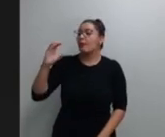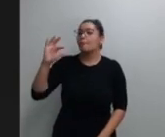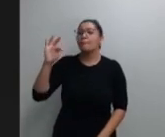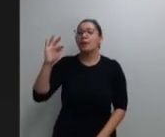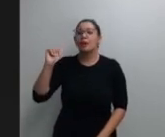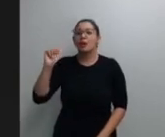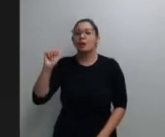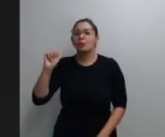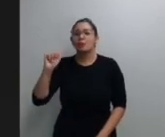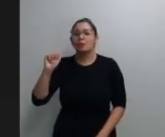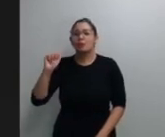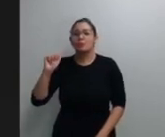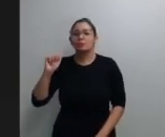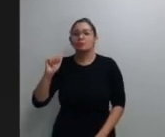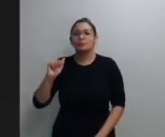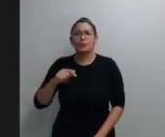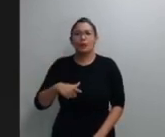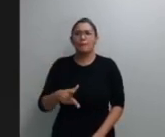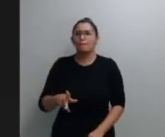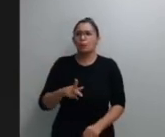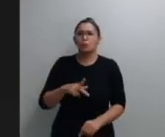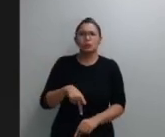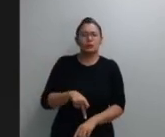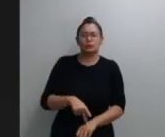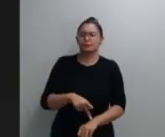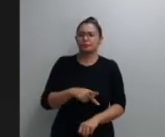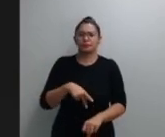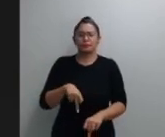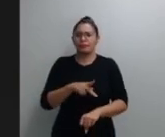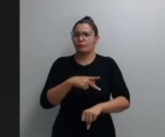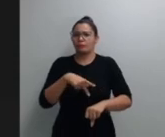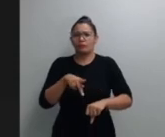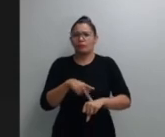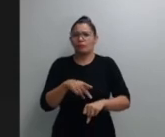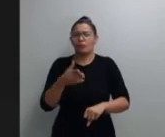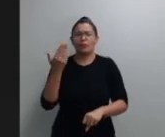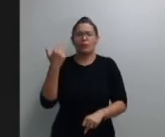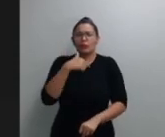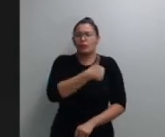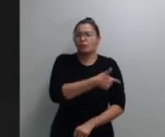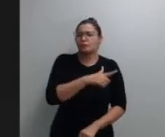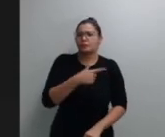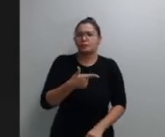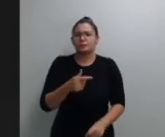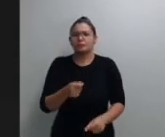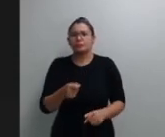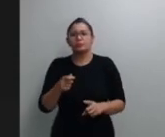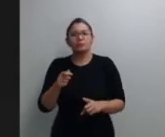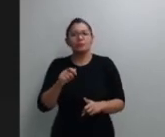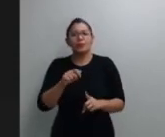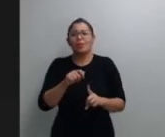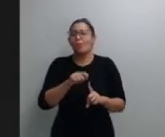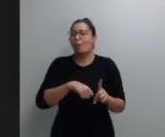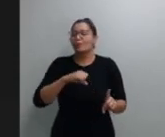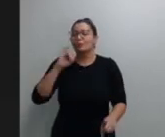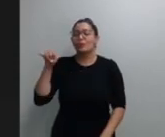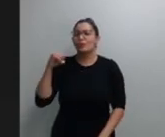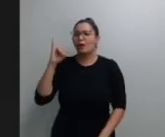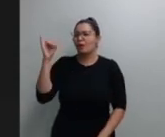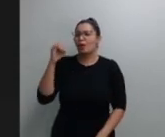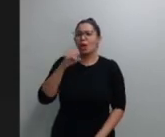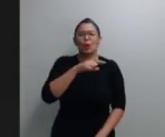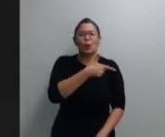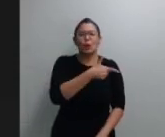Unigás na Bolsa de Nova Iorque isso aconteceu em 12 de janeiro de 96 veja a assembleia ocorre meses depois então